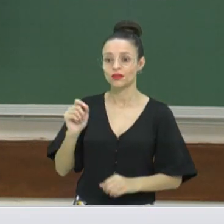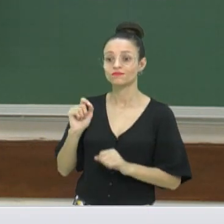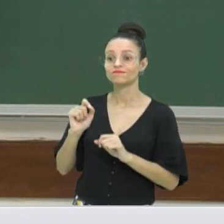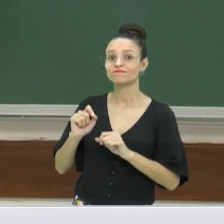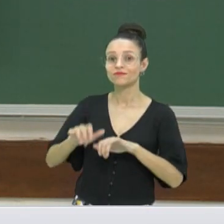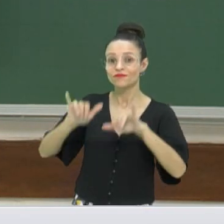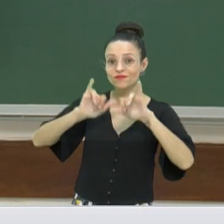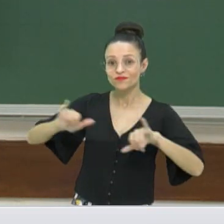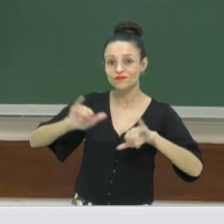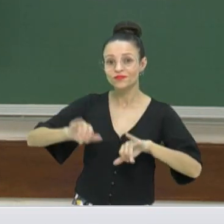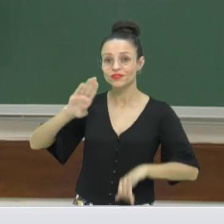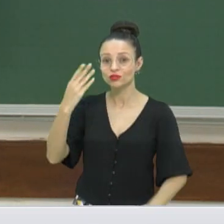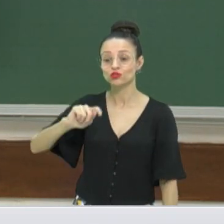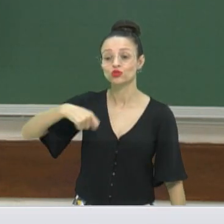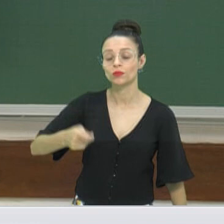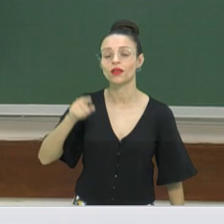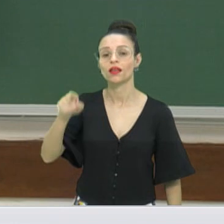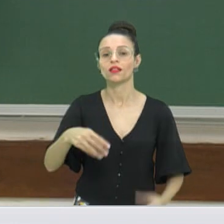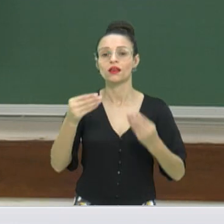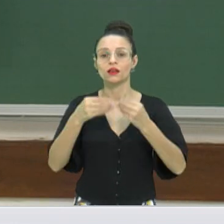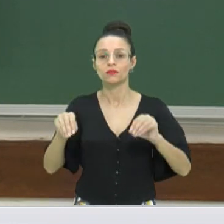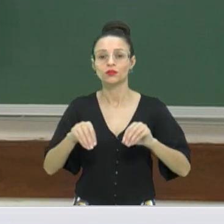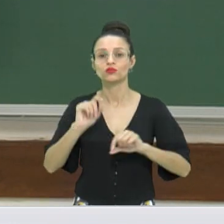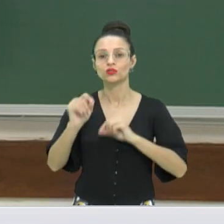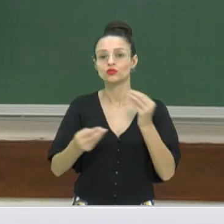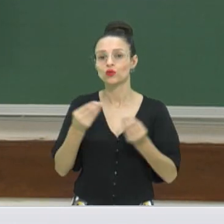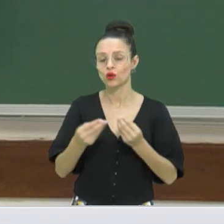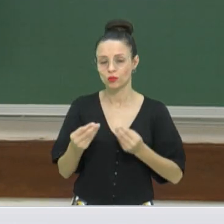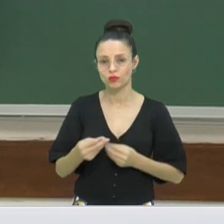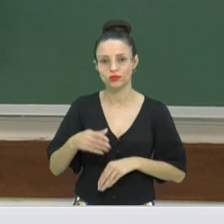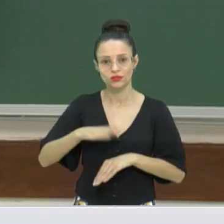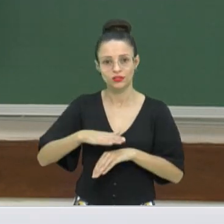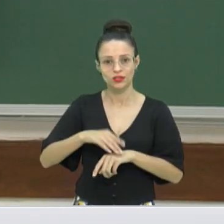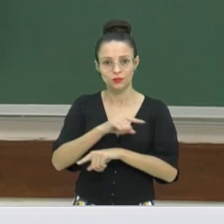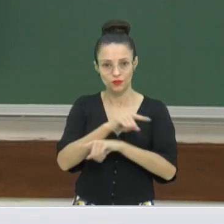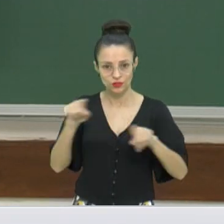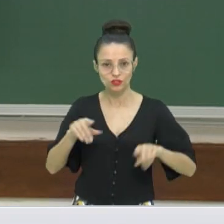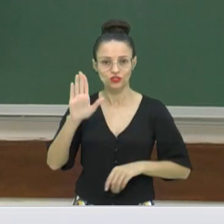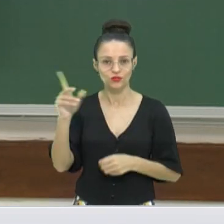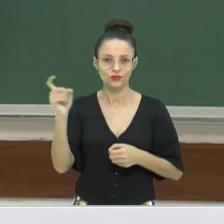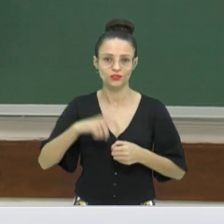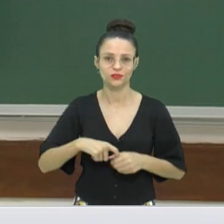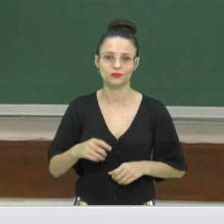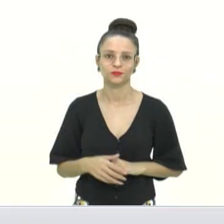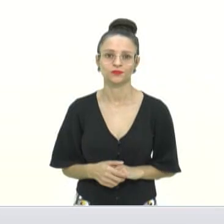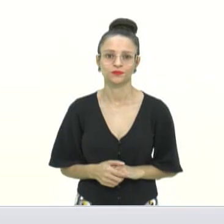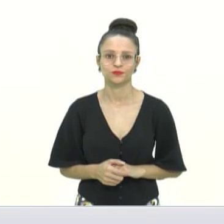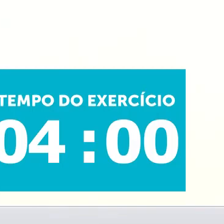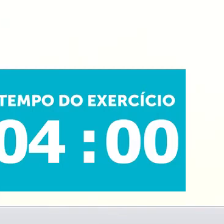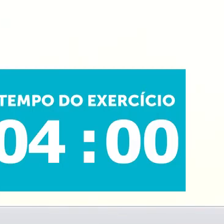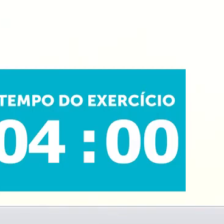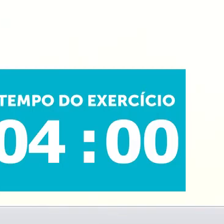news pode ter consequências por quê? Um tempo legal para você e já voltamos.